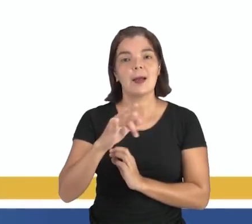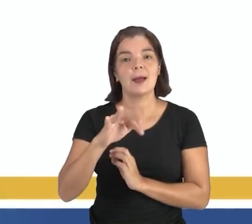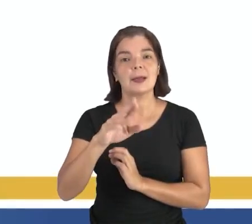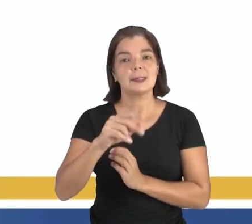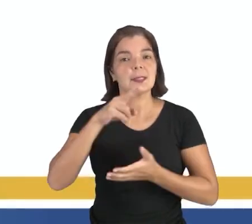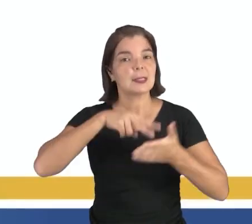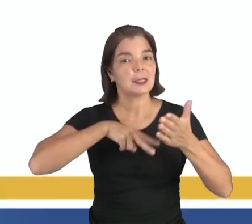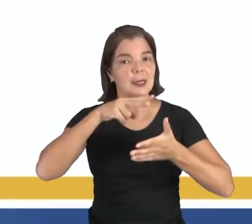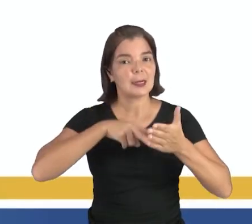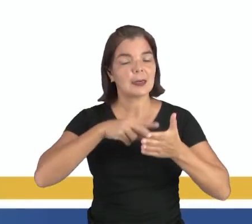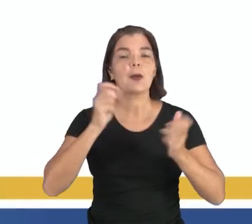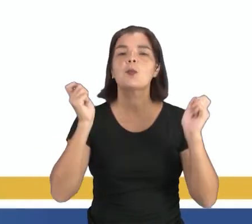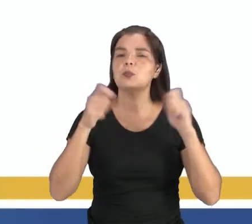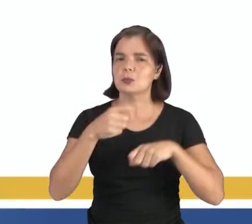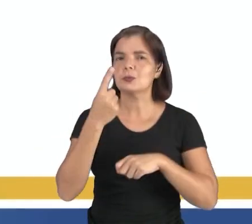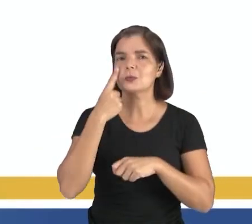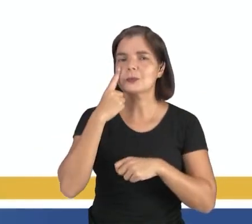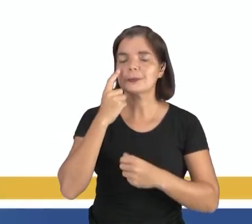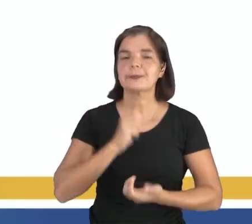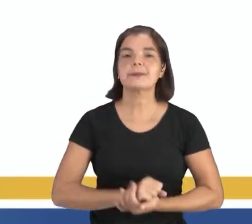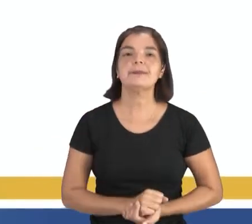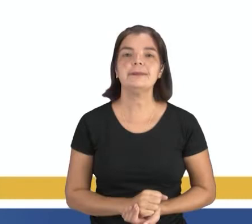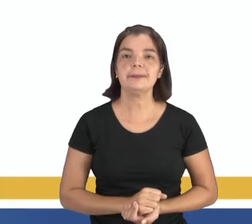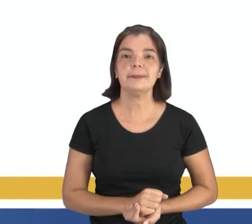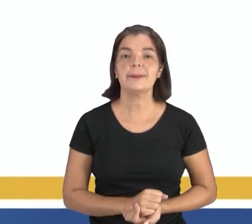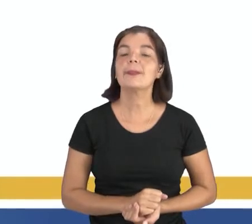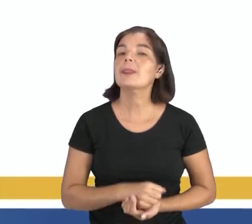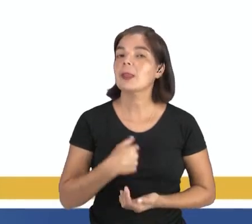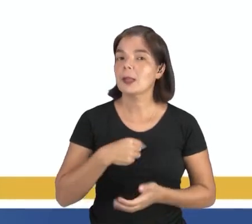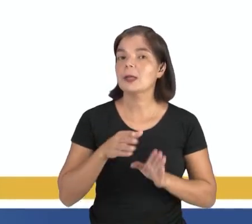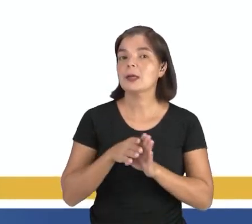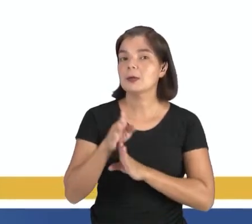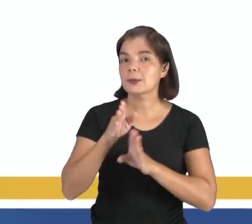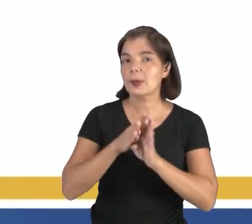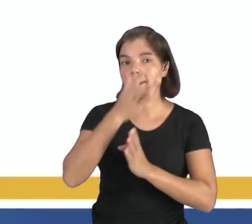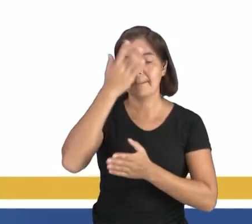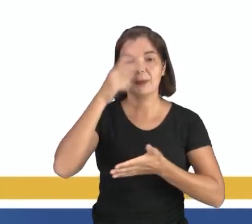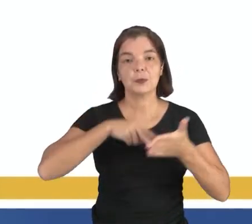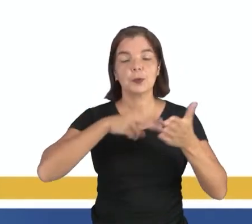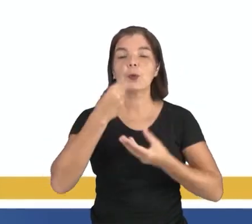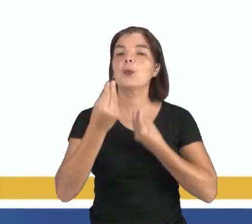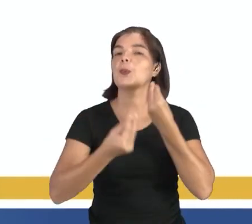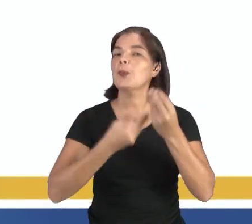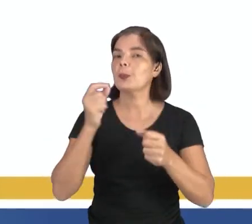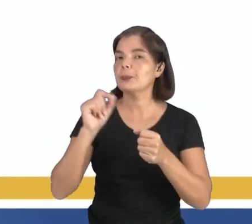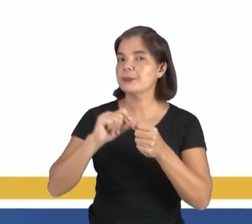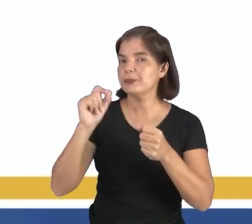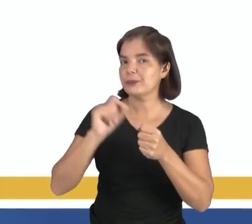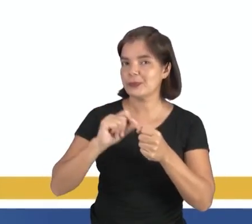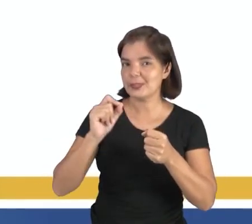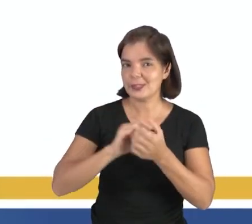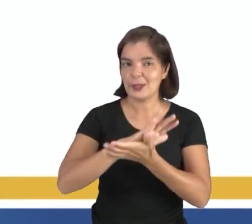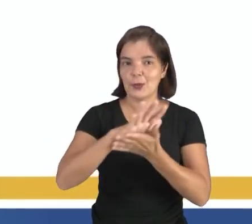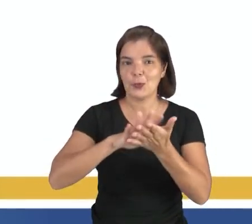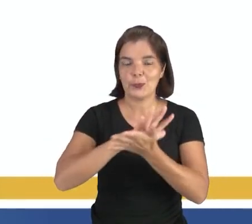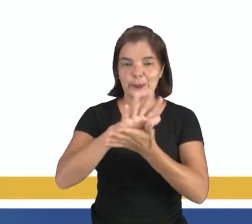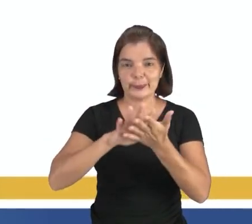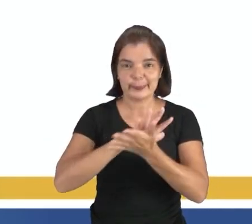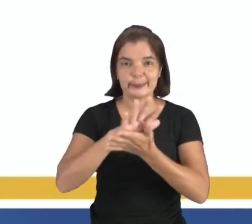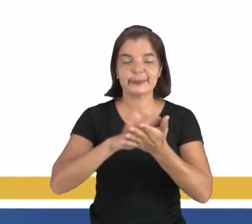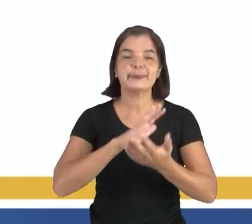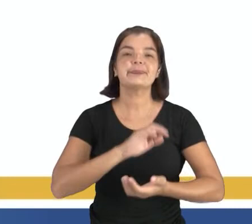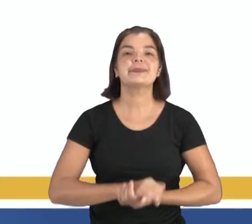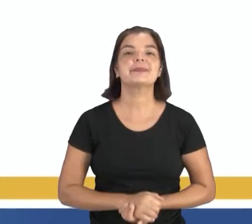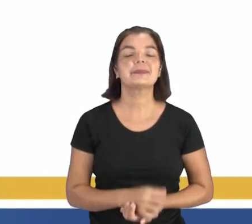possível identificar isso? A receita orienta o leitor como ele deve proceder para fazer um